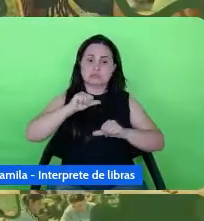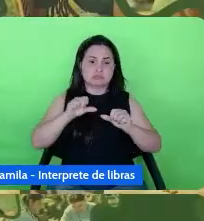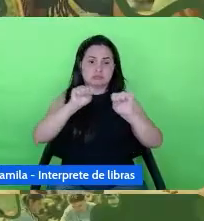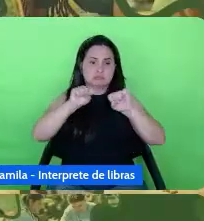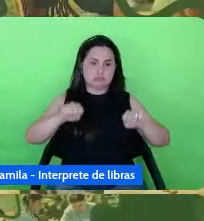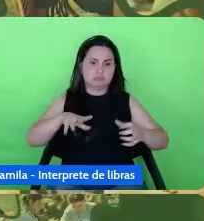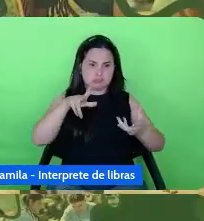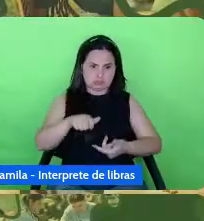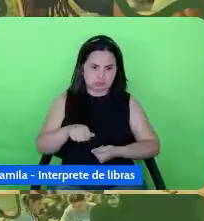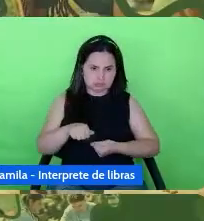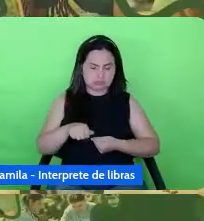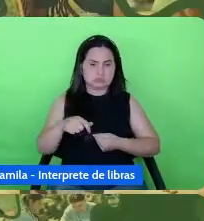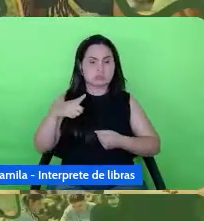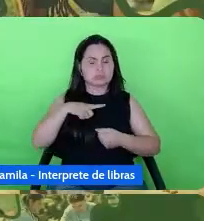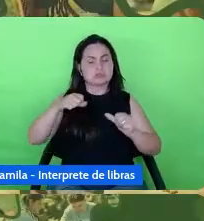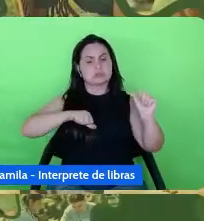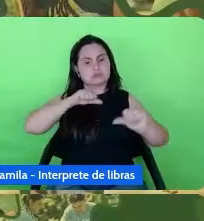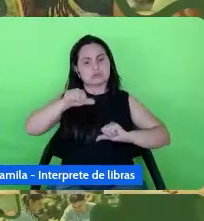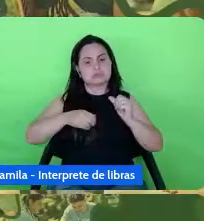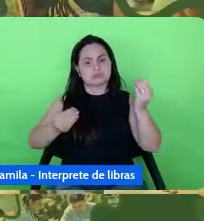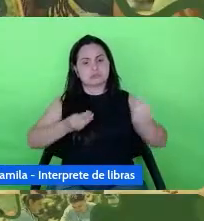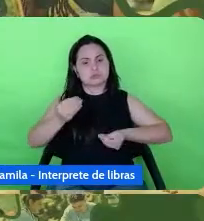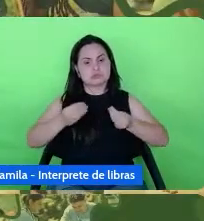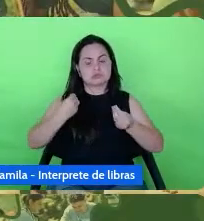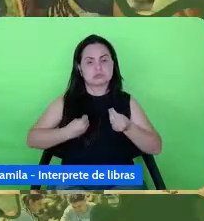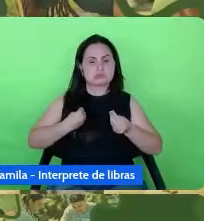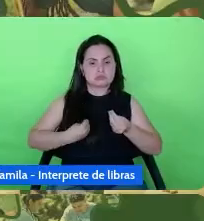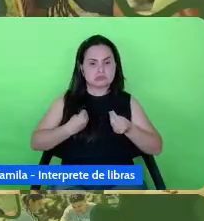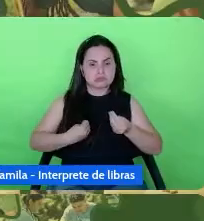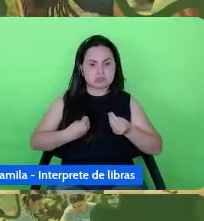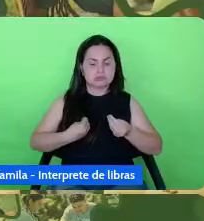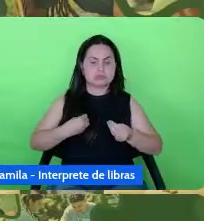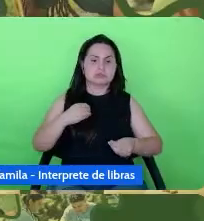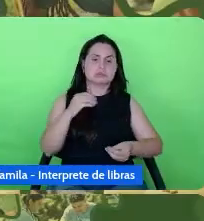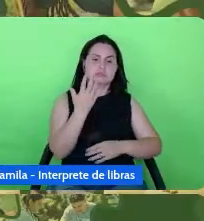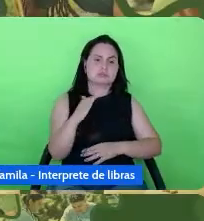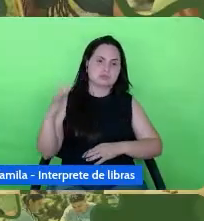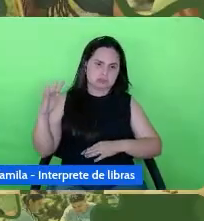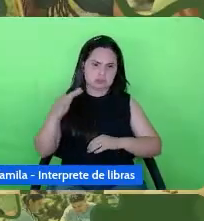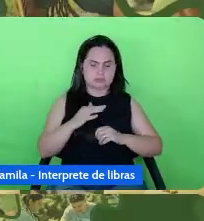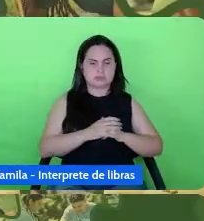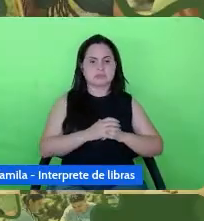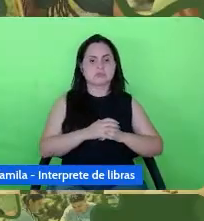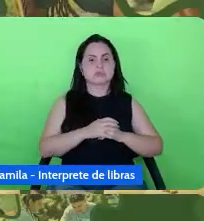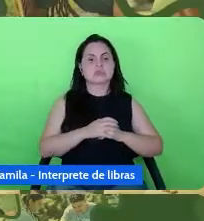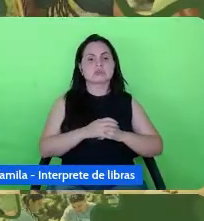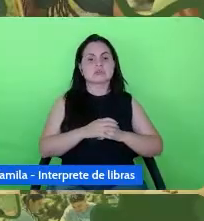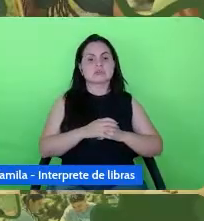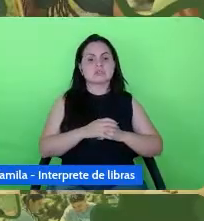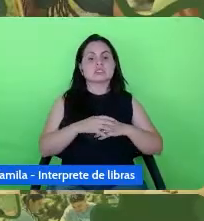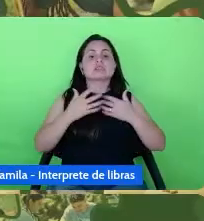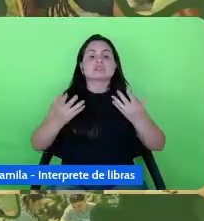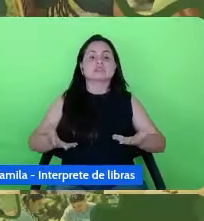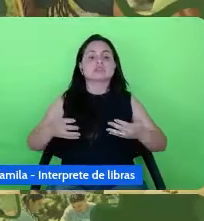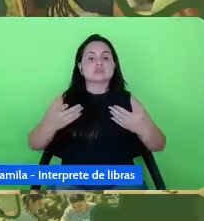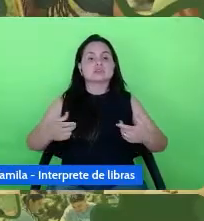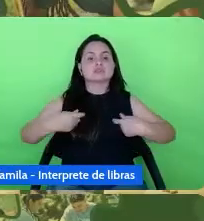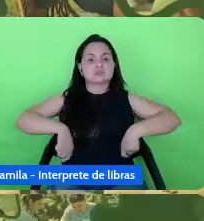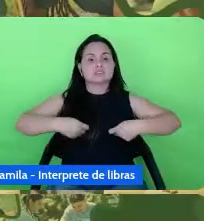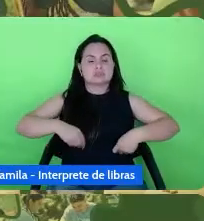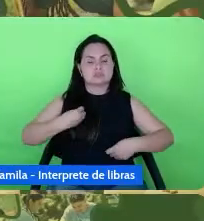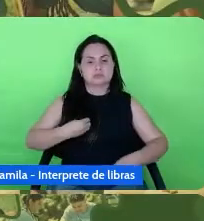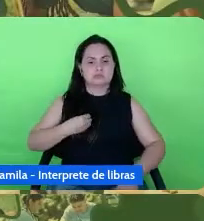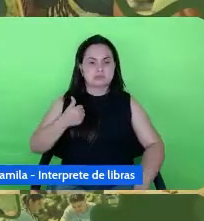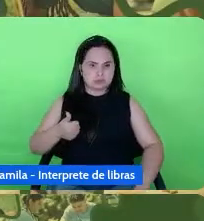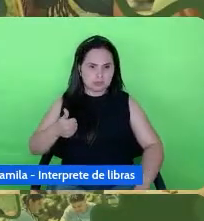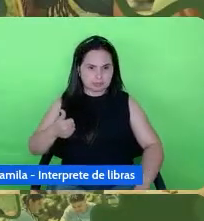Tá? Eu tenho que mudar a forma como a gente vive em relação à natureza. Tá? E aí, quanto que é necessário para viver bem?